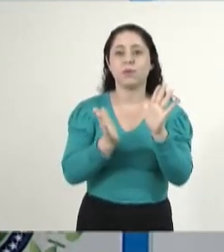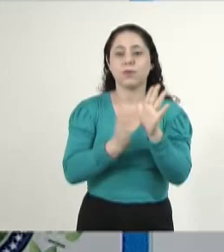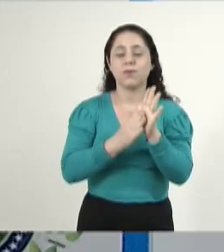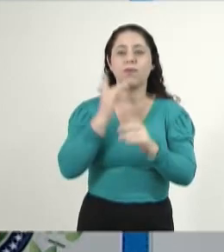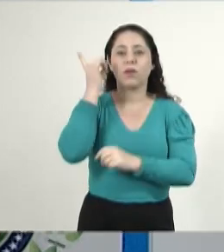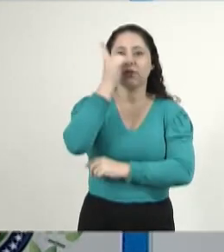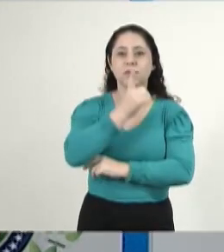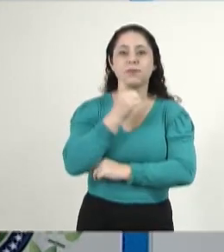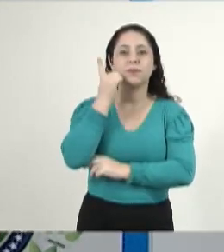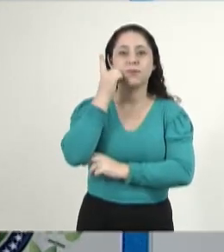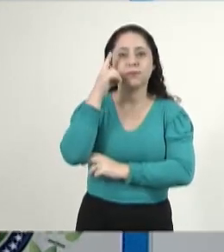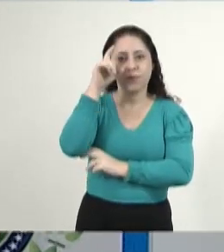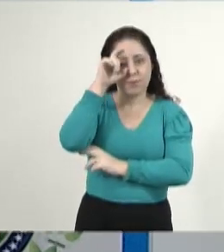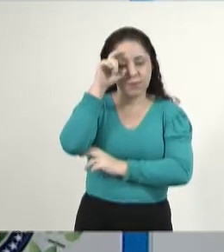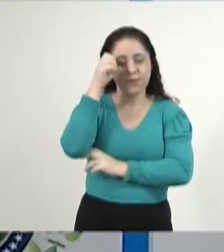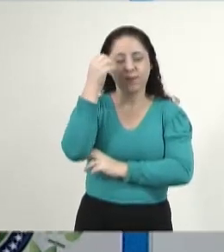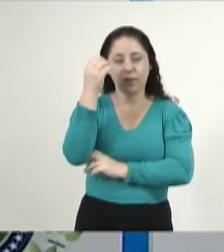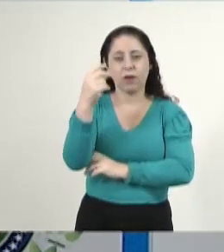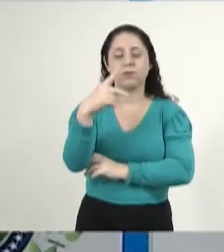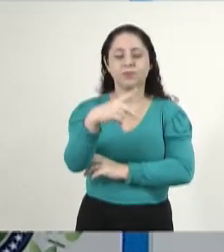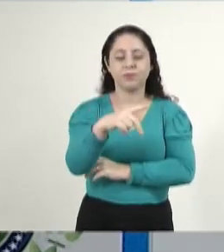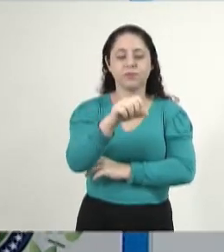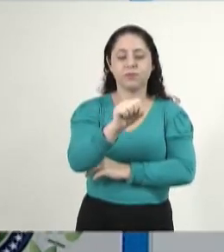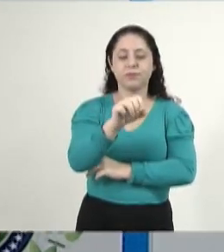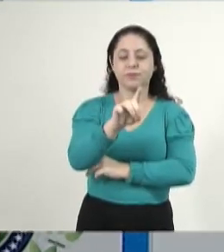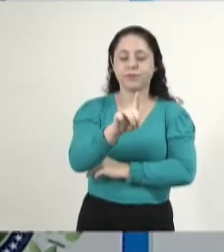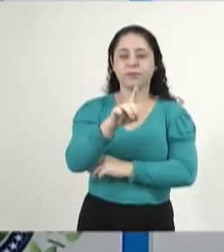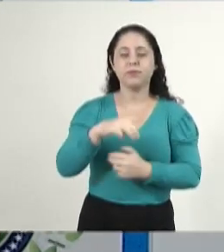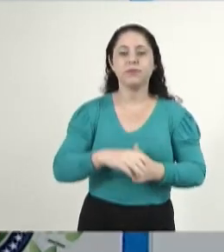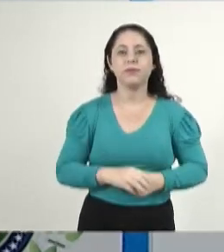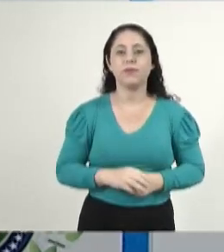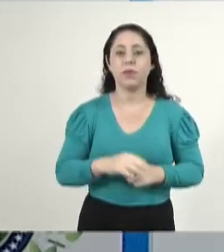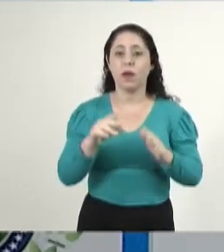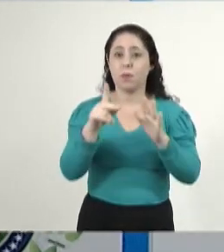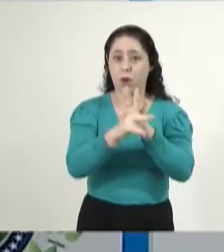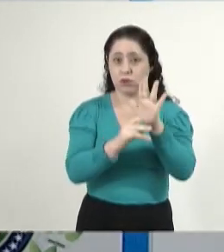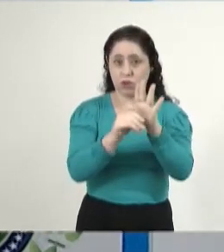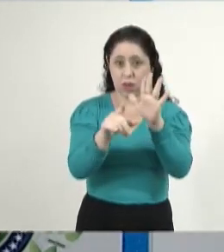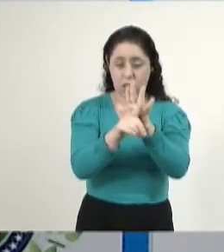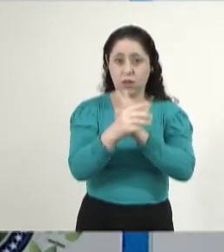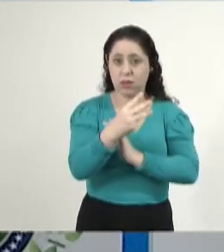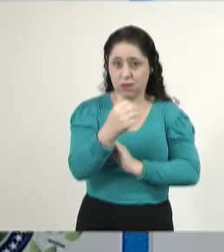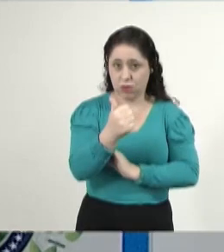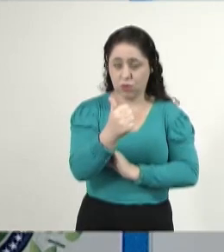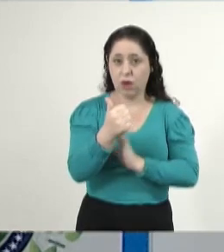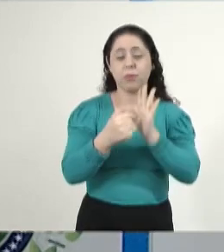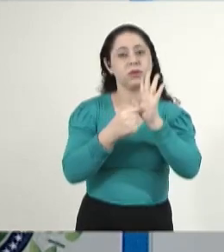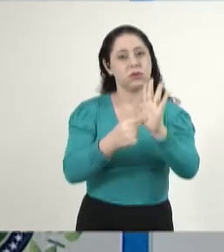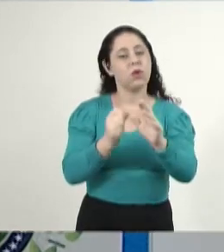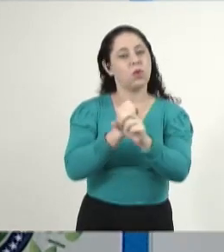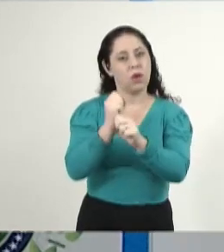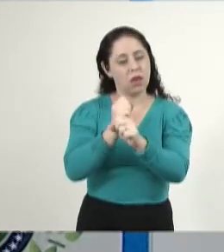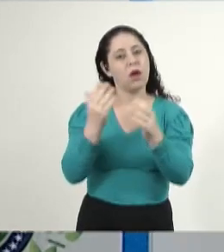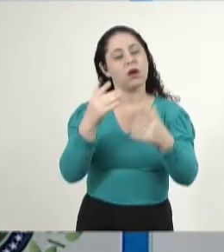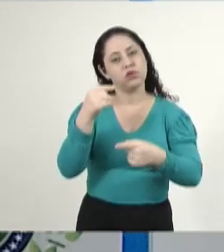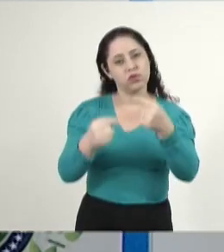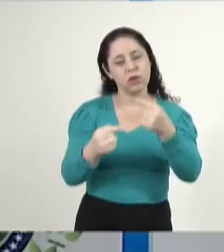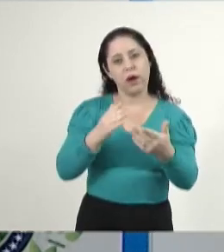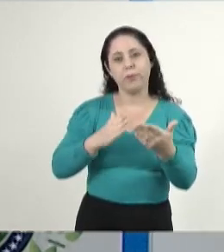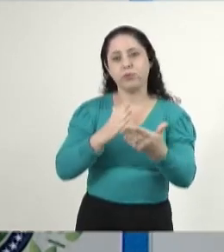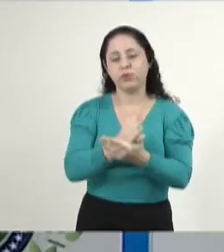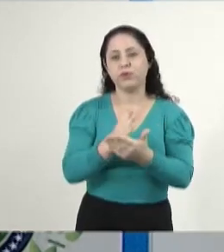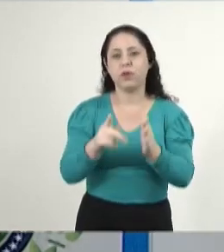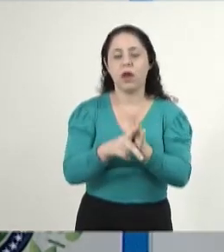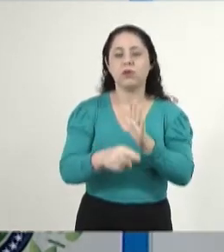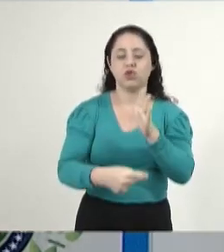do deputado Pedrocian Neto, do PSD, projeto de lei de número 31, apresentado nesse ano, matéria discutida, votada e